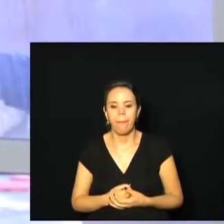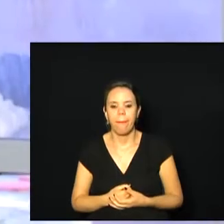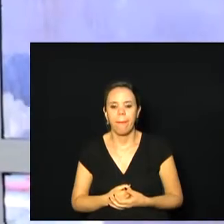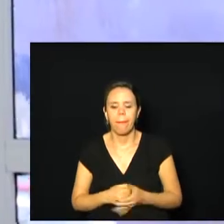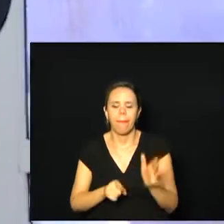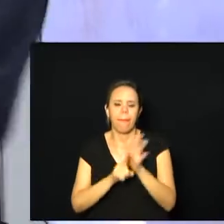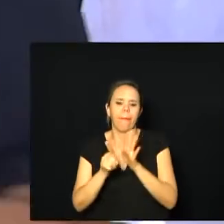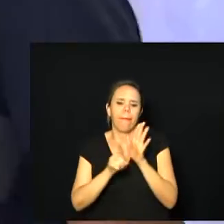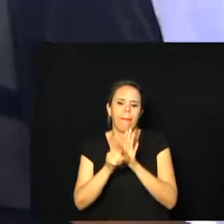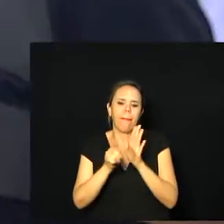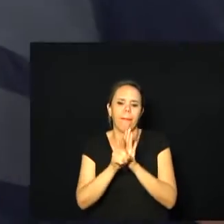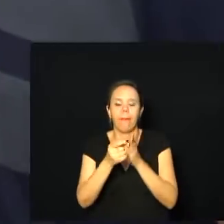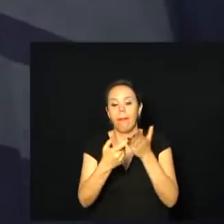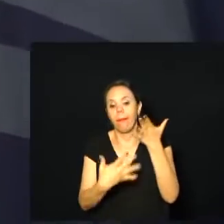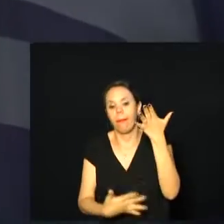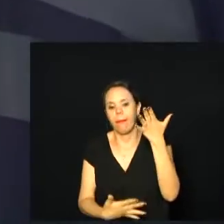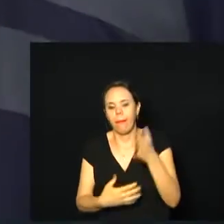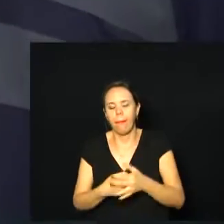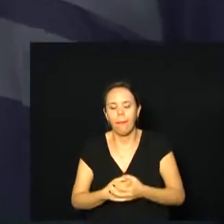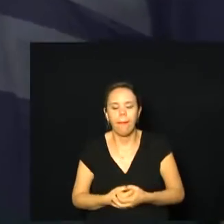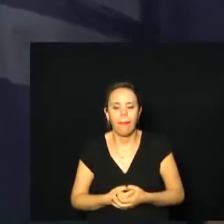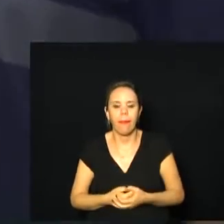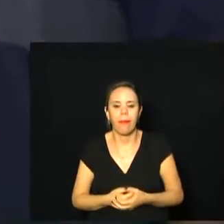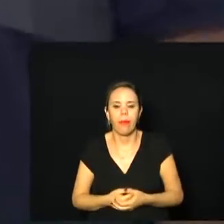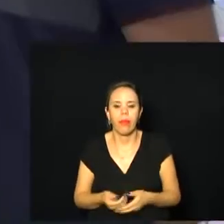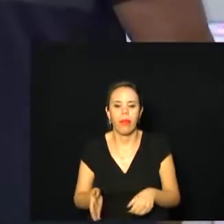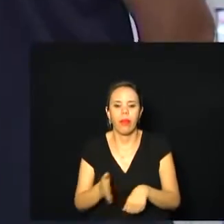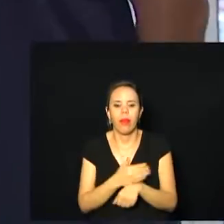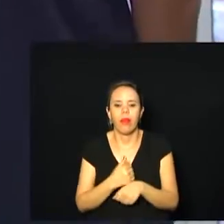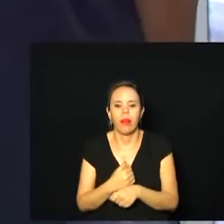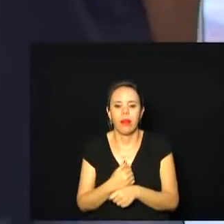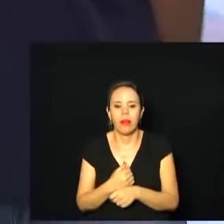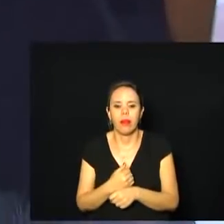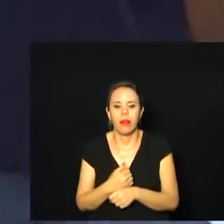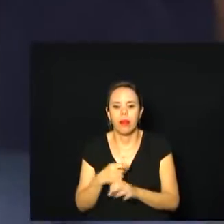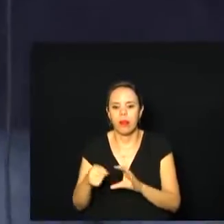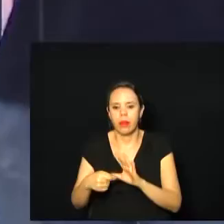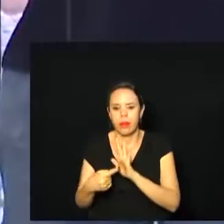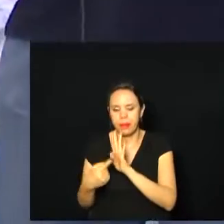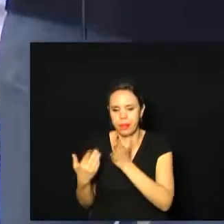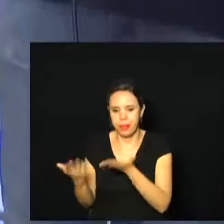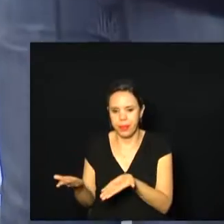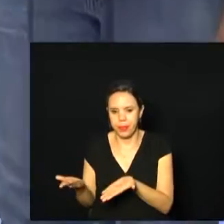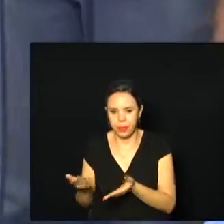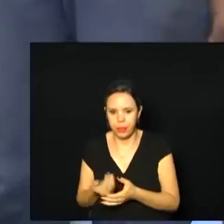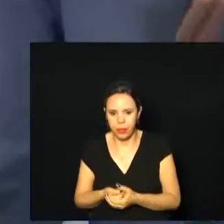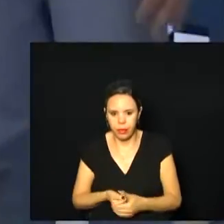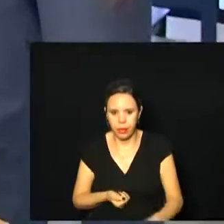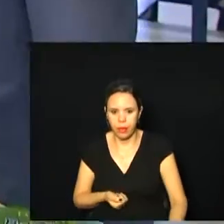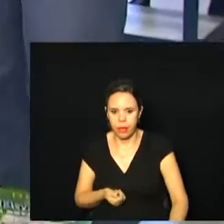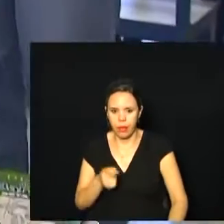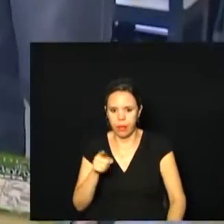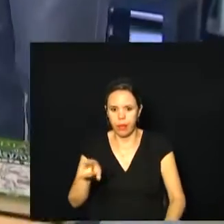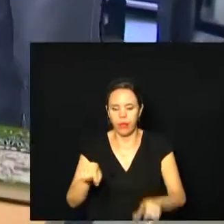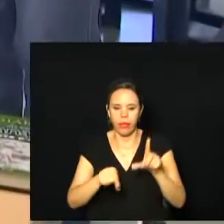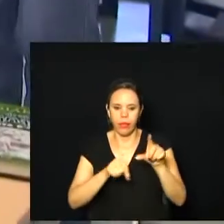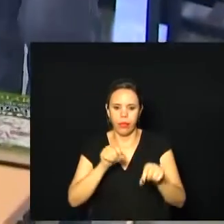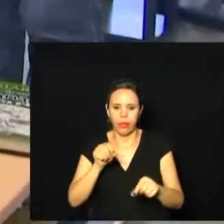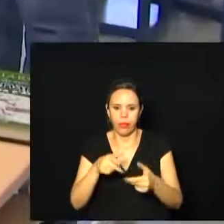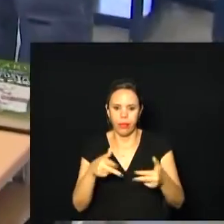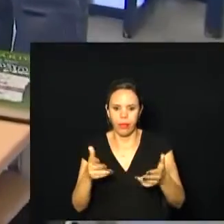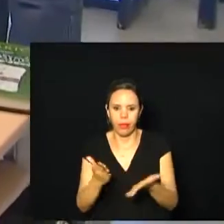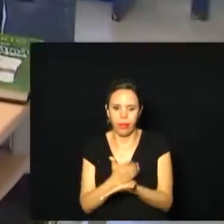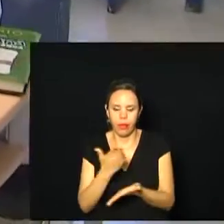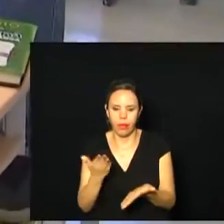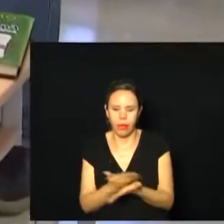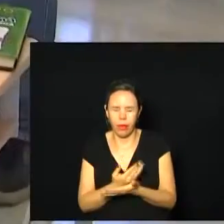de perguntas, viu? Ô João, mas antes vou pedir para o Cristiano mostrar para a gente aqui. Você separou alguns